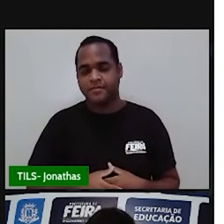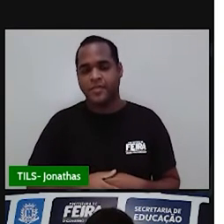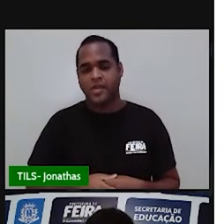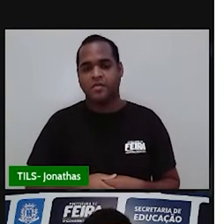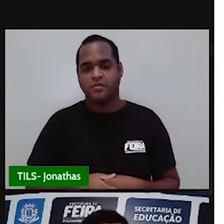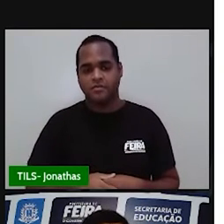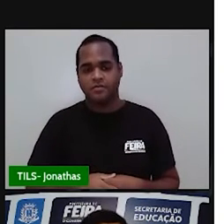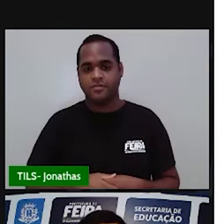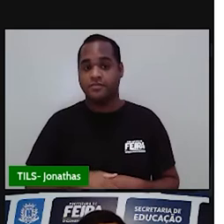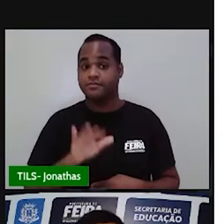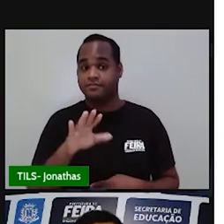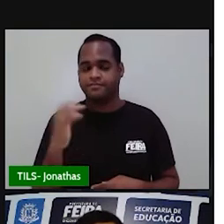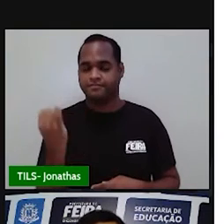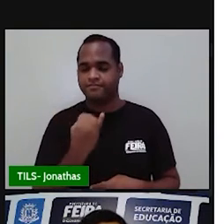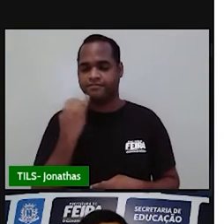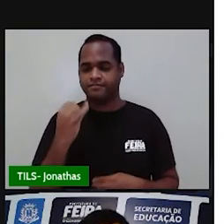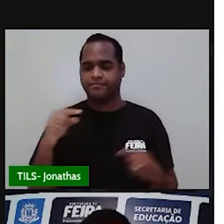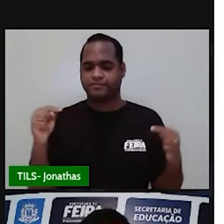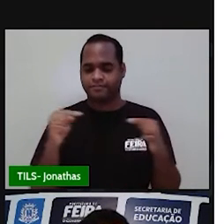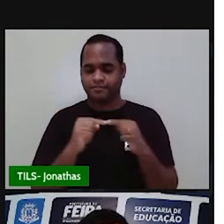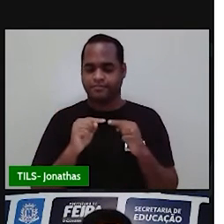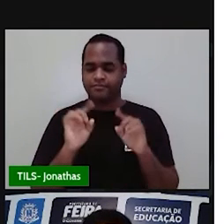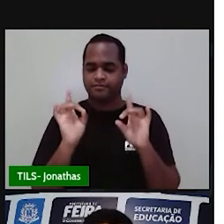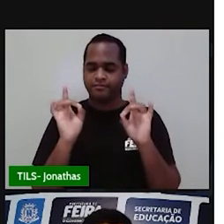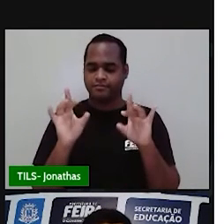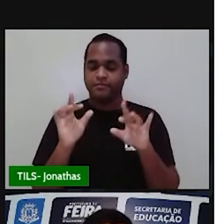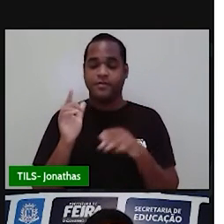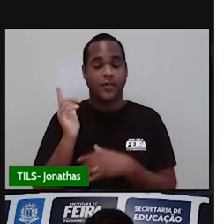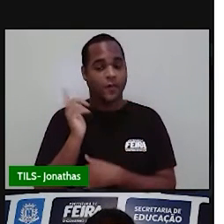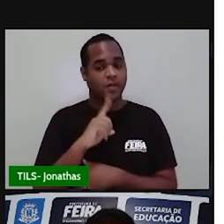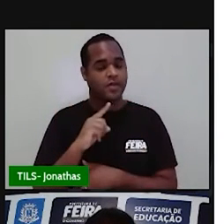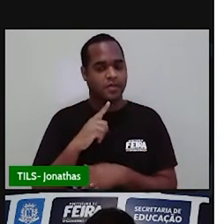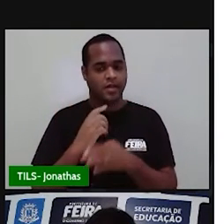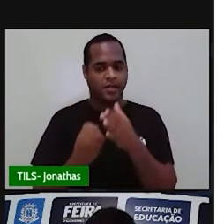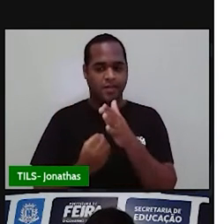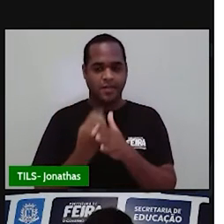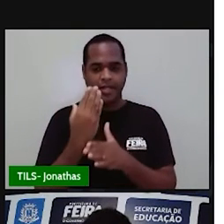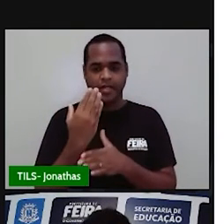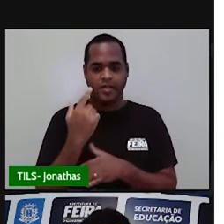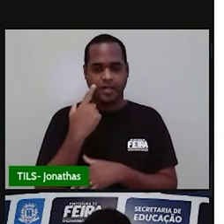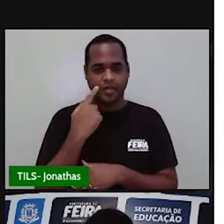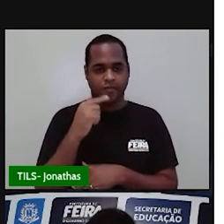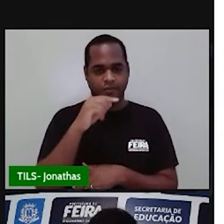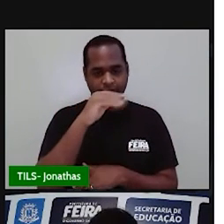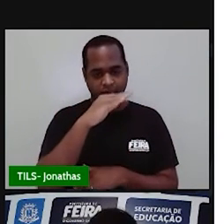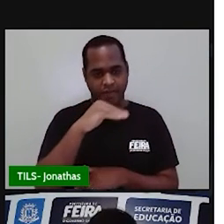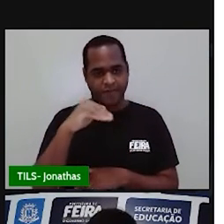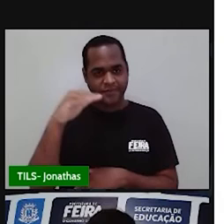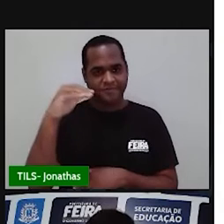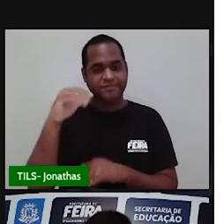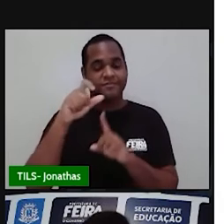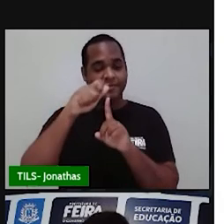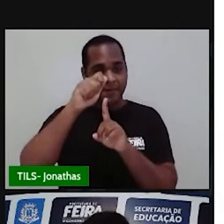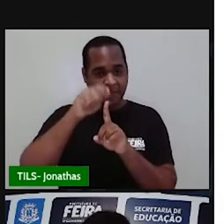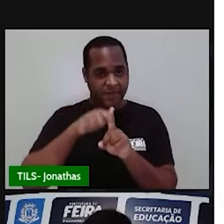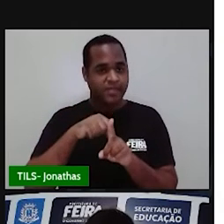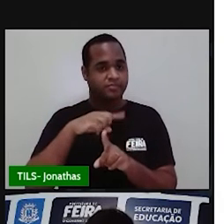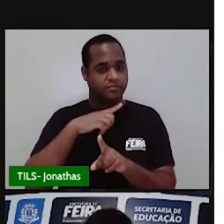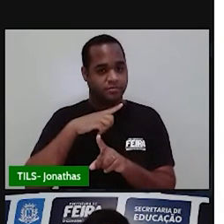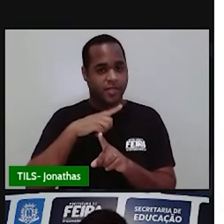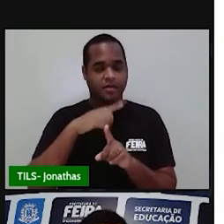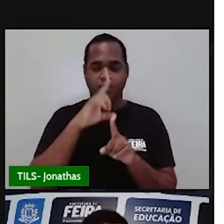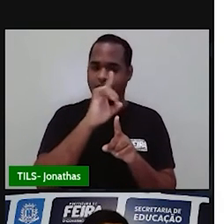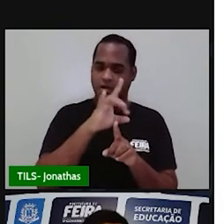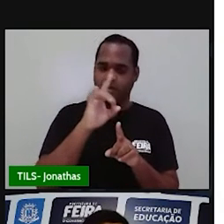E tem uma parte bastante específica ali, onde aparece um gráficozinho com os meses, e